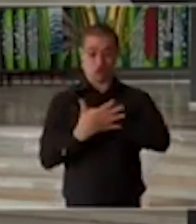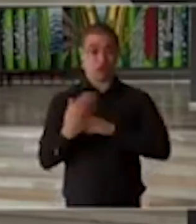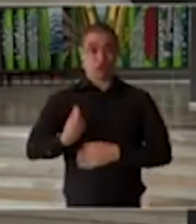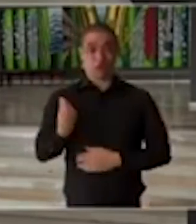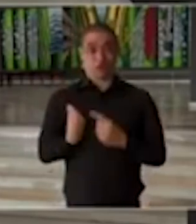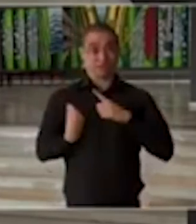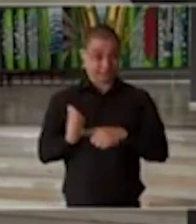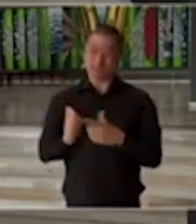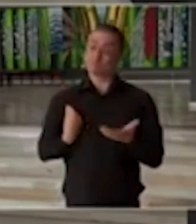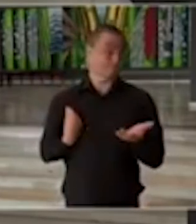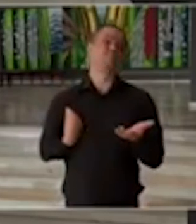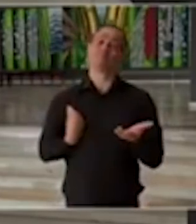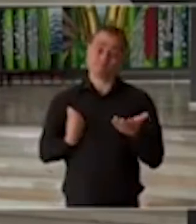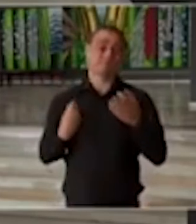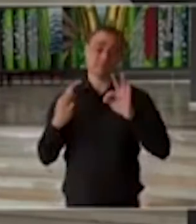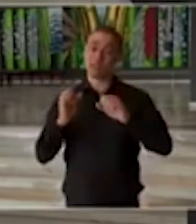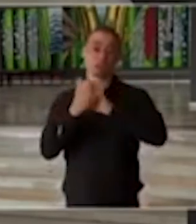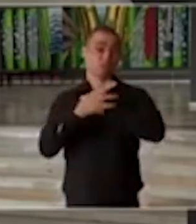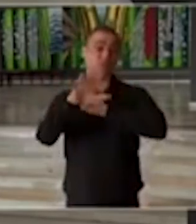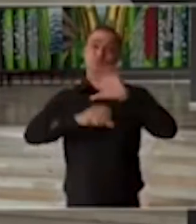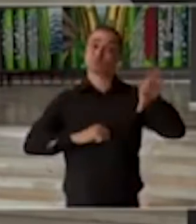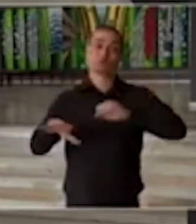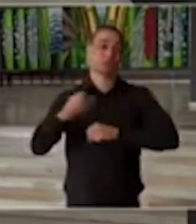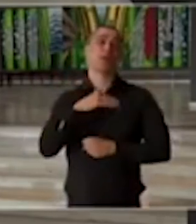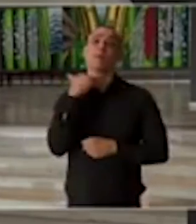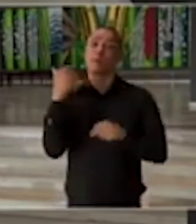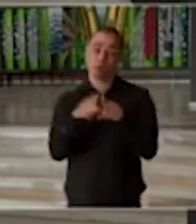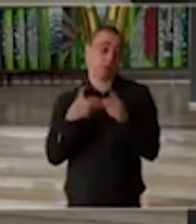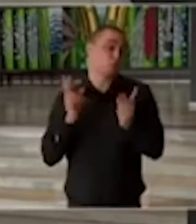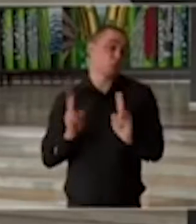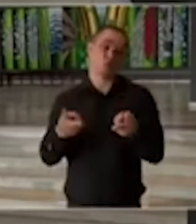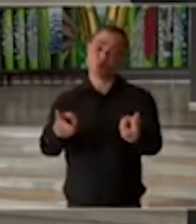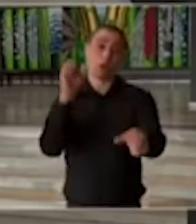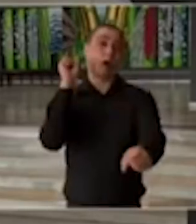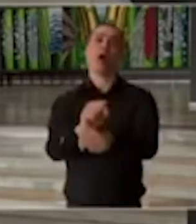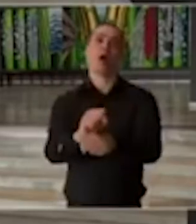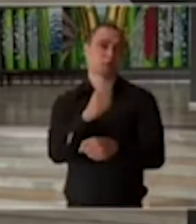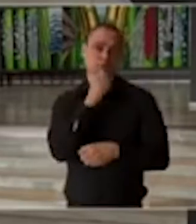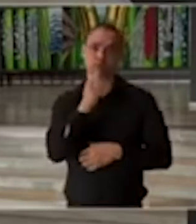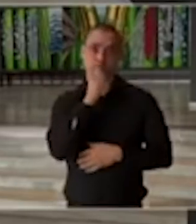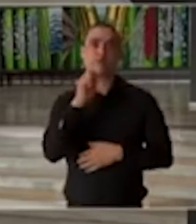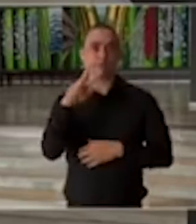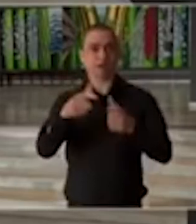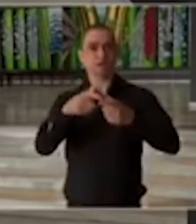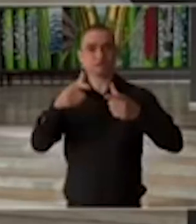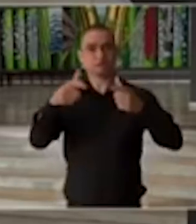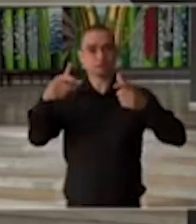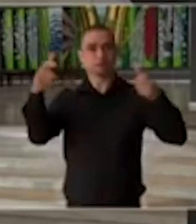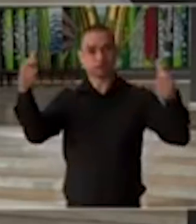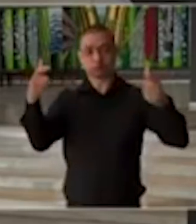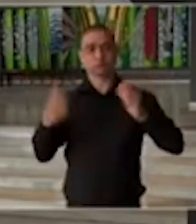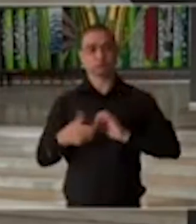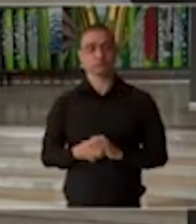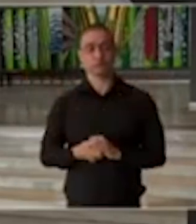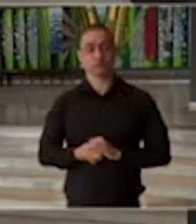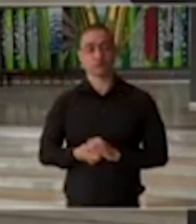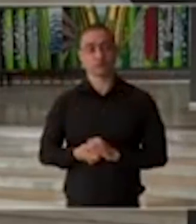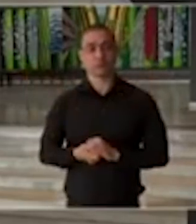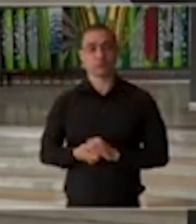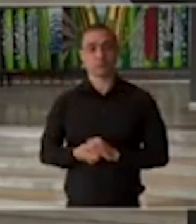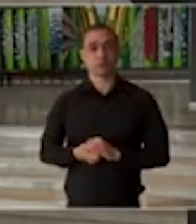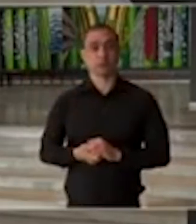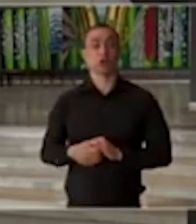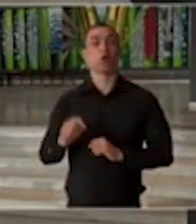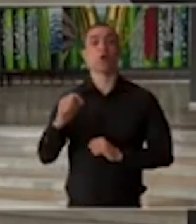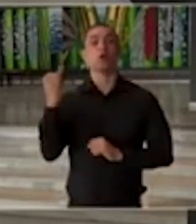tivermos o vírus aqui, a presença da epidemia, a expectativa é de continuarmos tendo um crescimento de casos, um crescimento de óbitos.